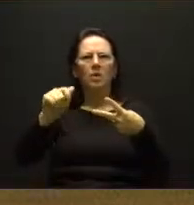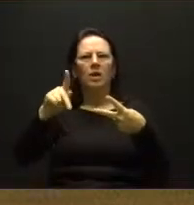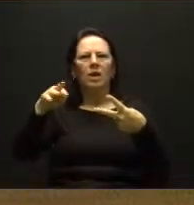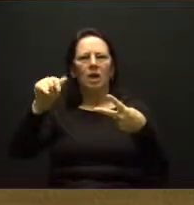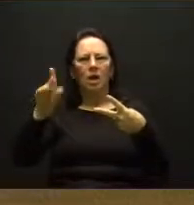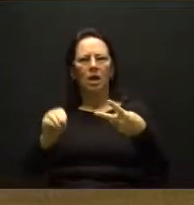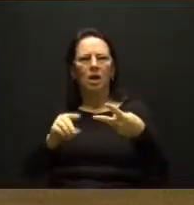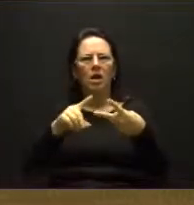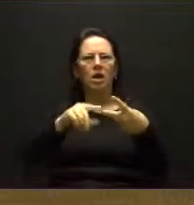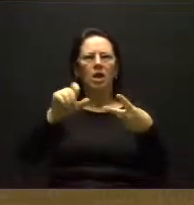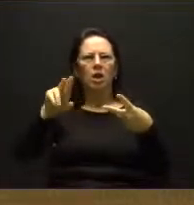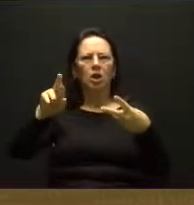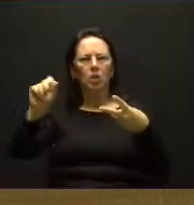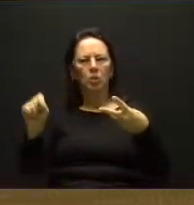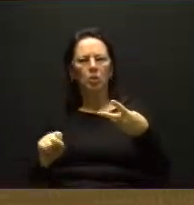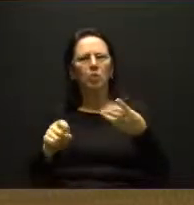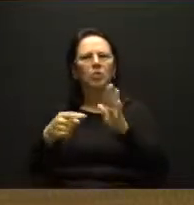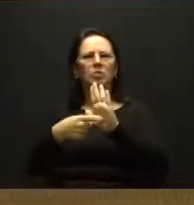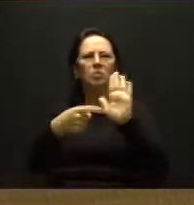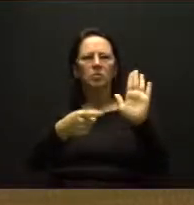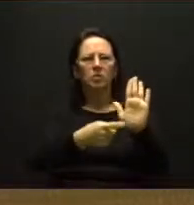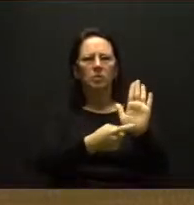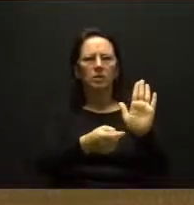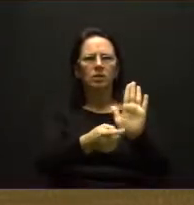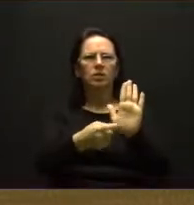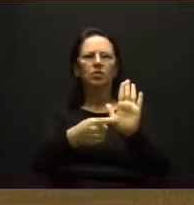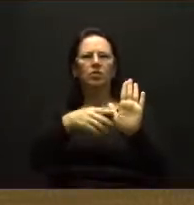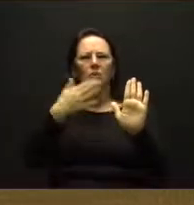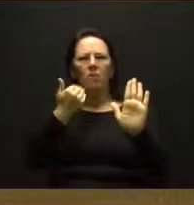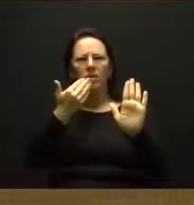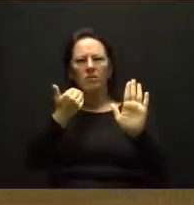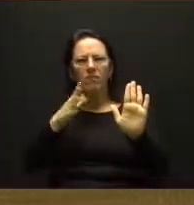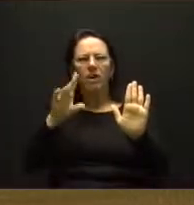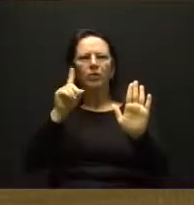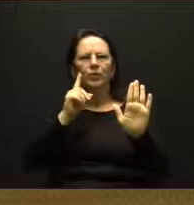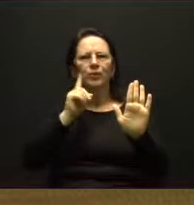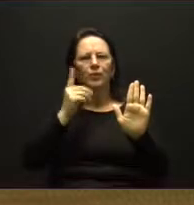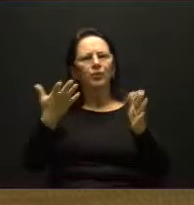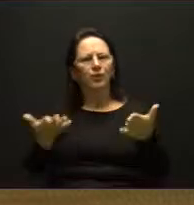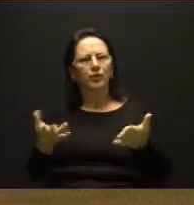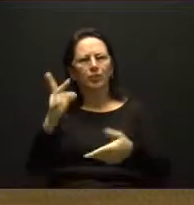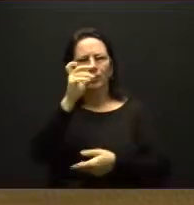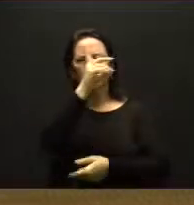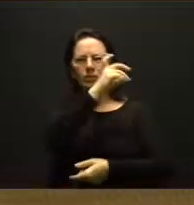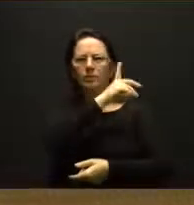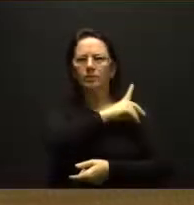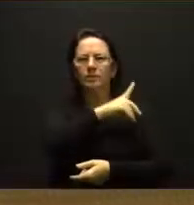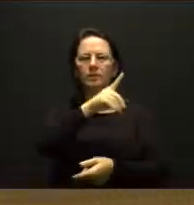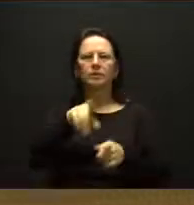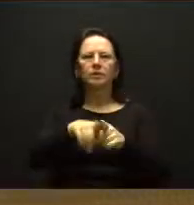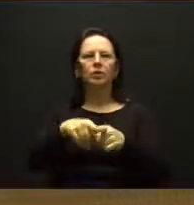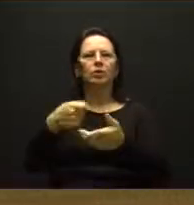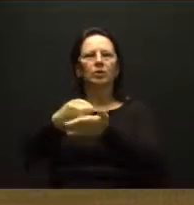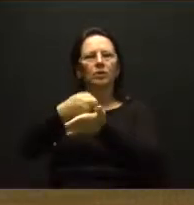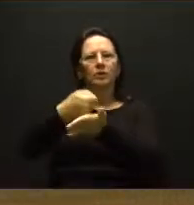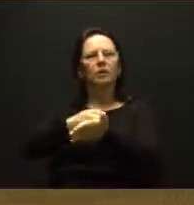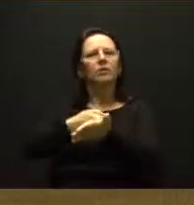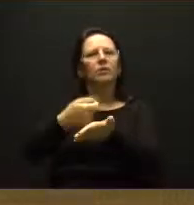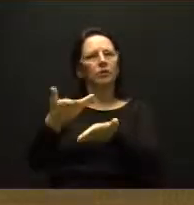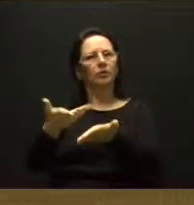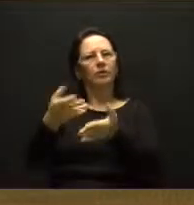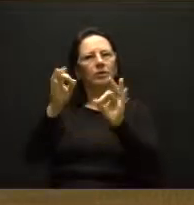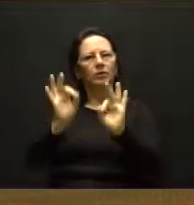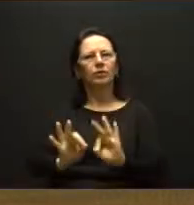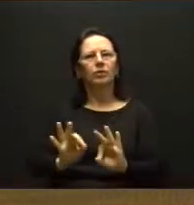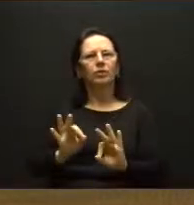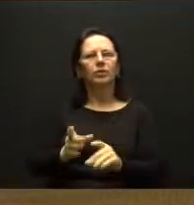todas as semanas todos os dias o alimento para dentro de sua casa e hoje estão aqui brigando por aquilo que é deles o